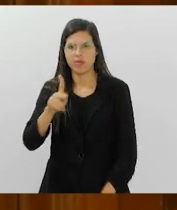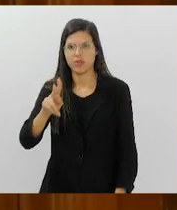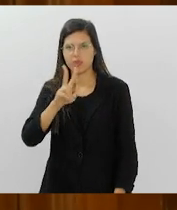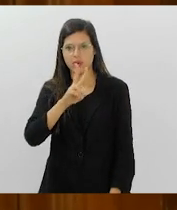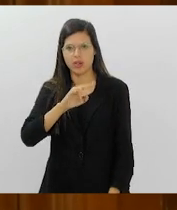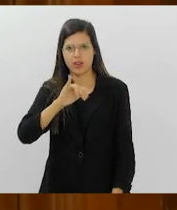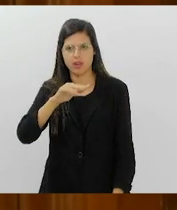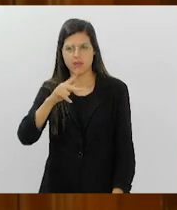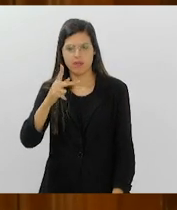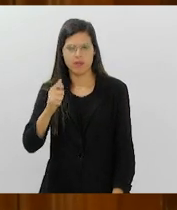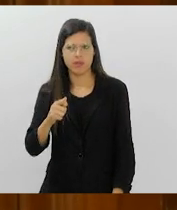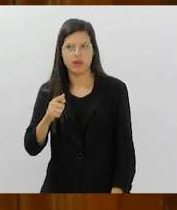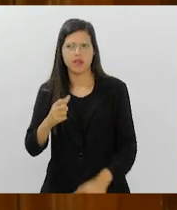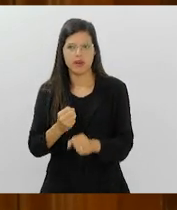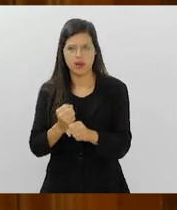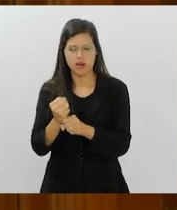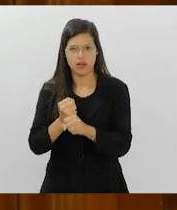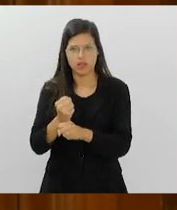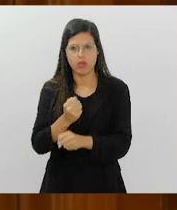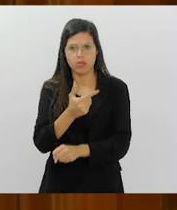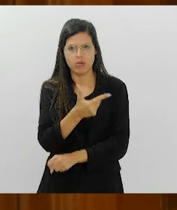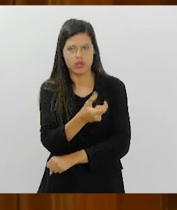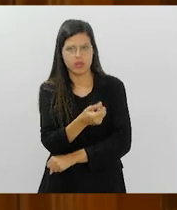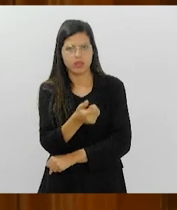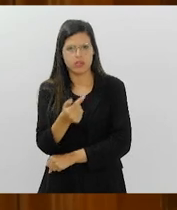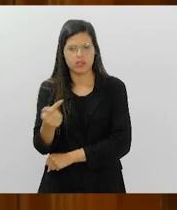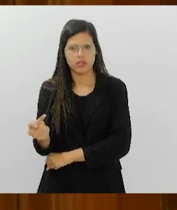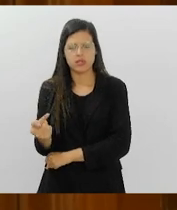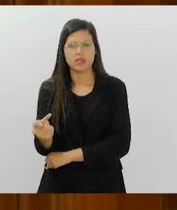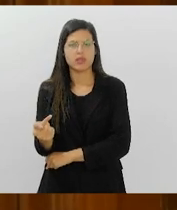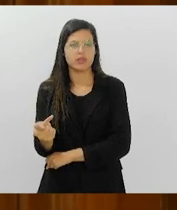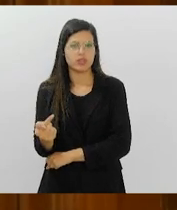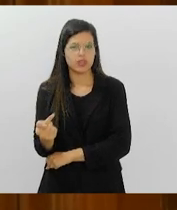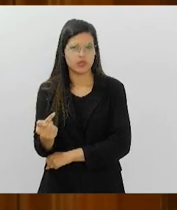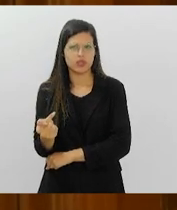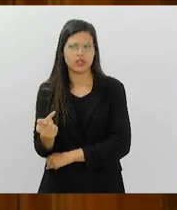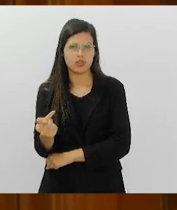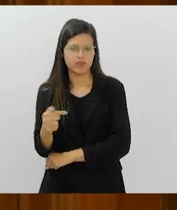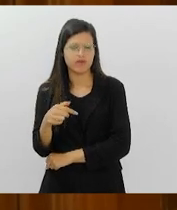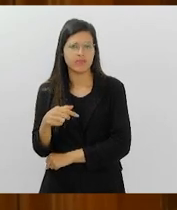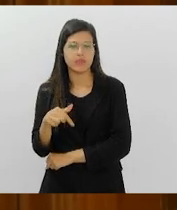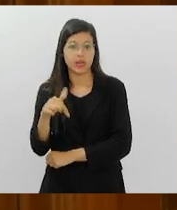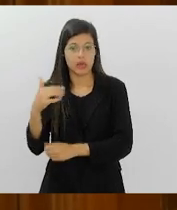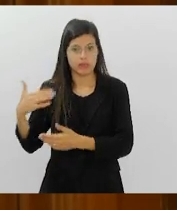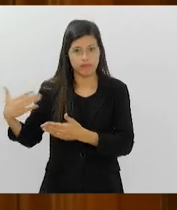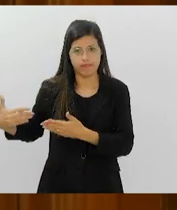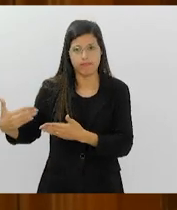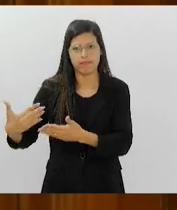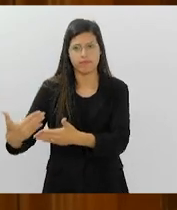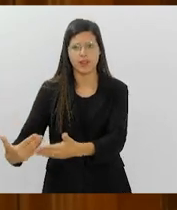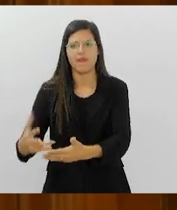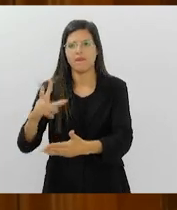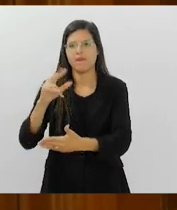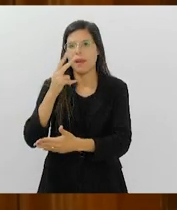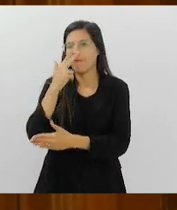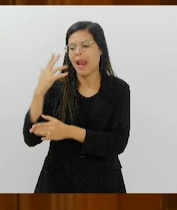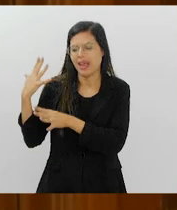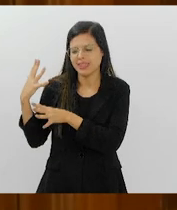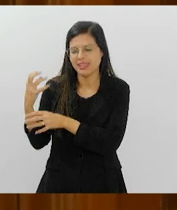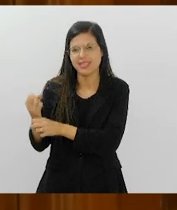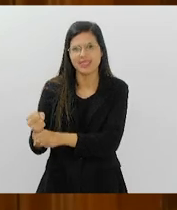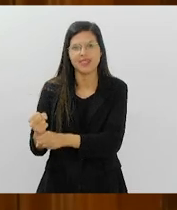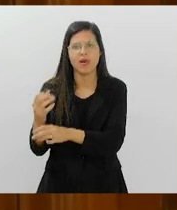quê? Em 2017, a gente tem uma nova, e os autores, e esses fatores, né, vão se acumulando. Então, a gente tem a